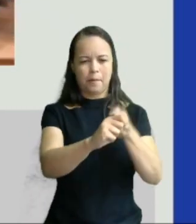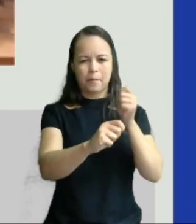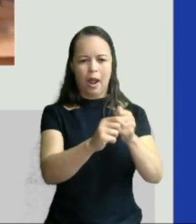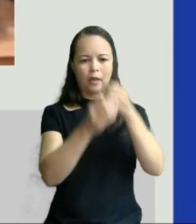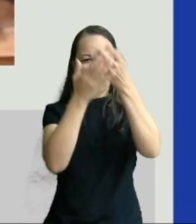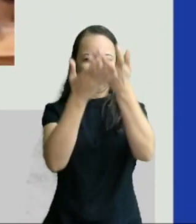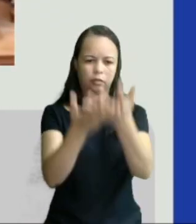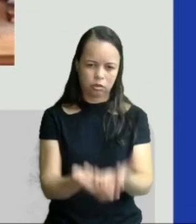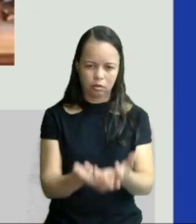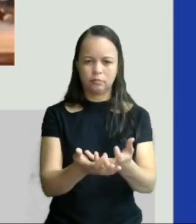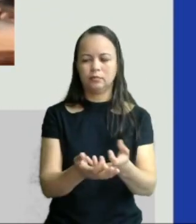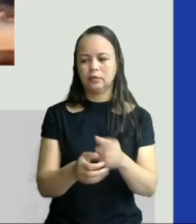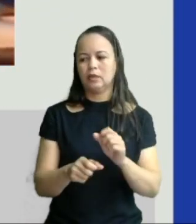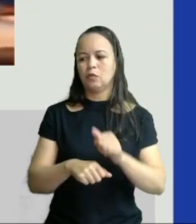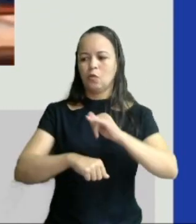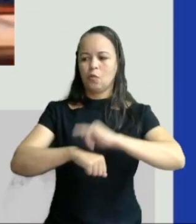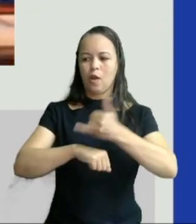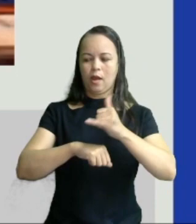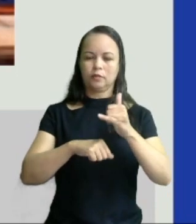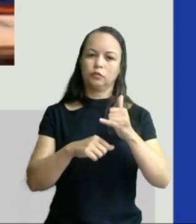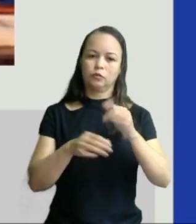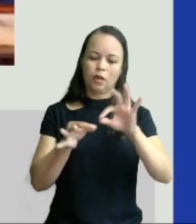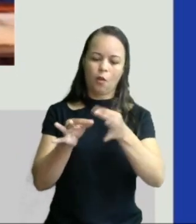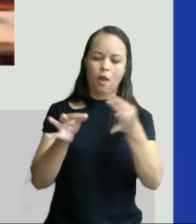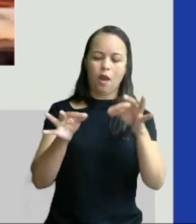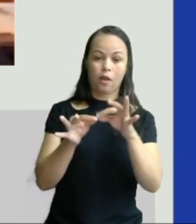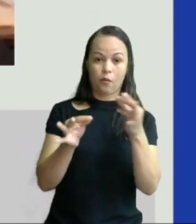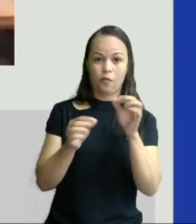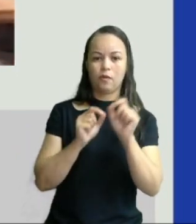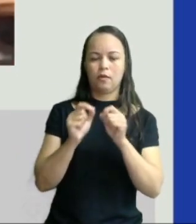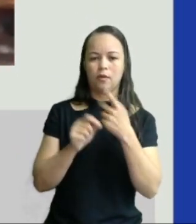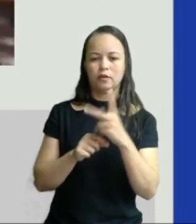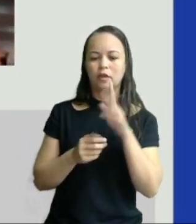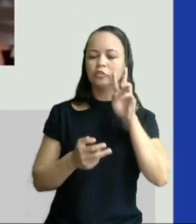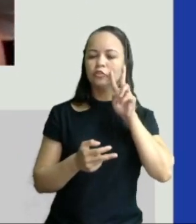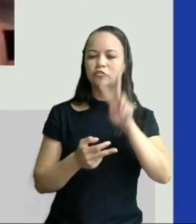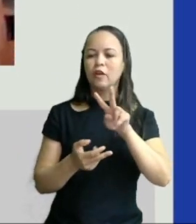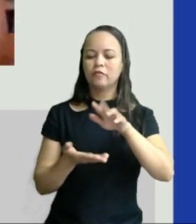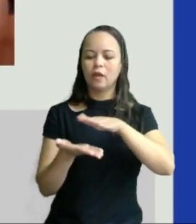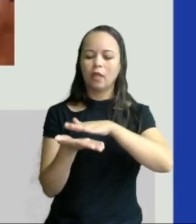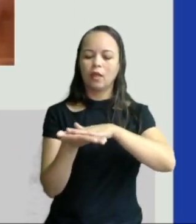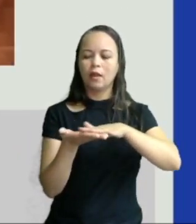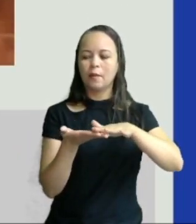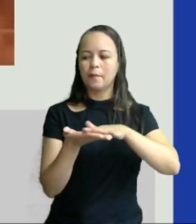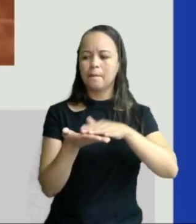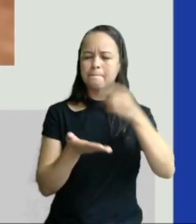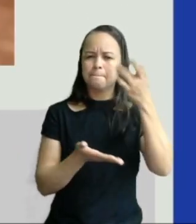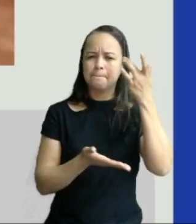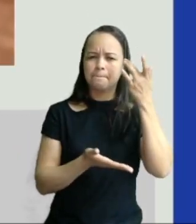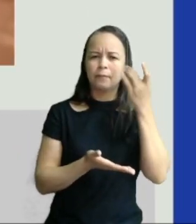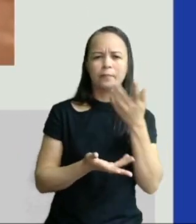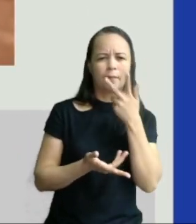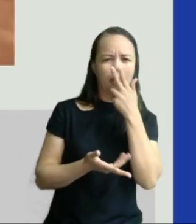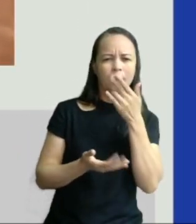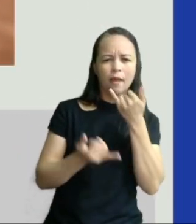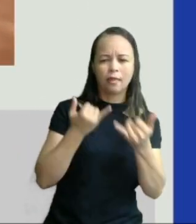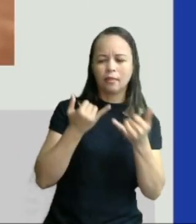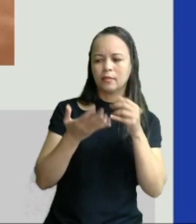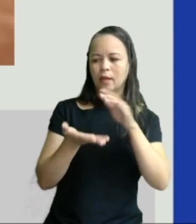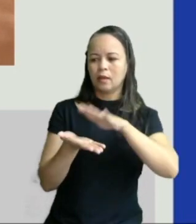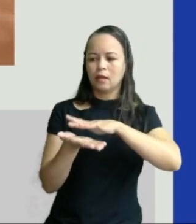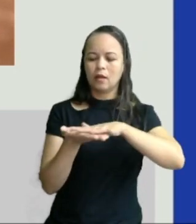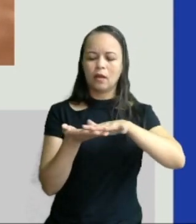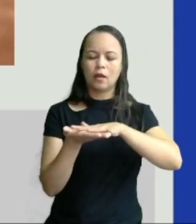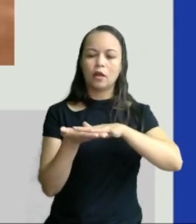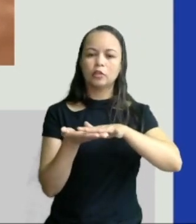Se a gente colocar um pedaço de aço, uma agulha, em cima da água, você vai ver que parece que a água tem uma película por cima. A agulha não